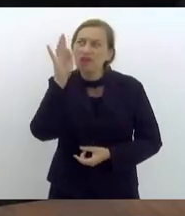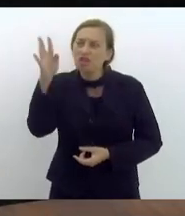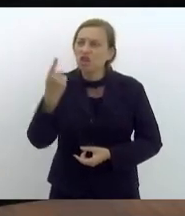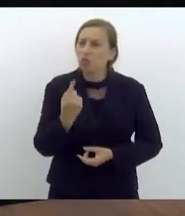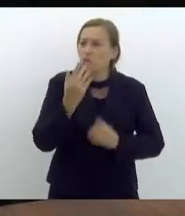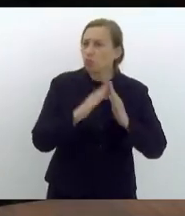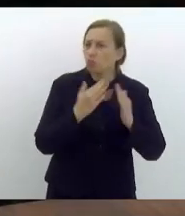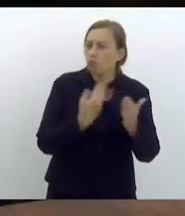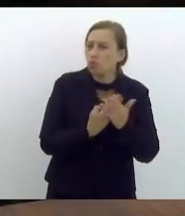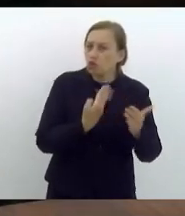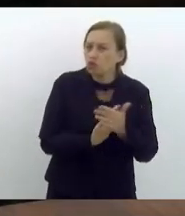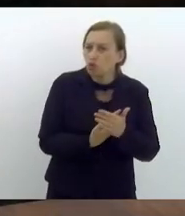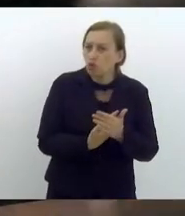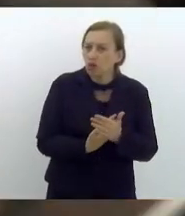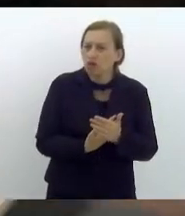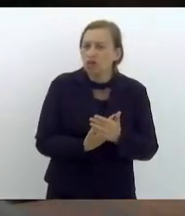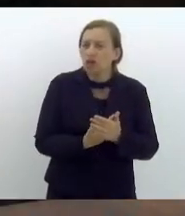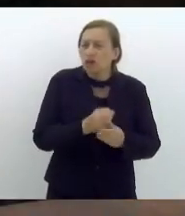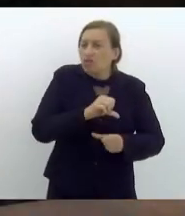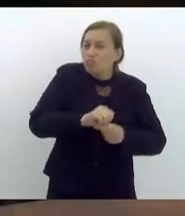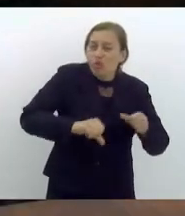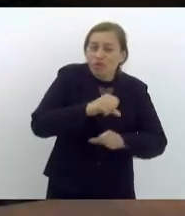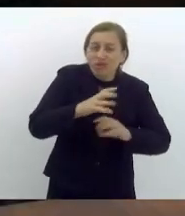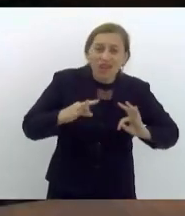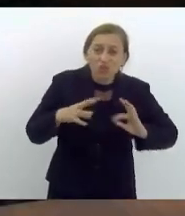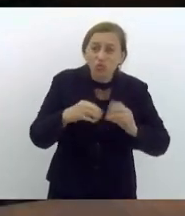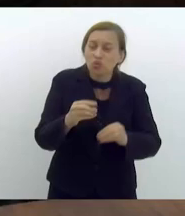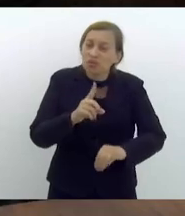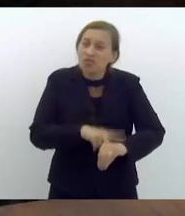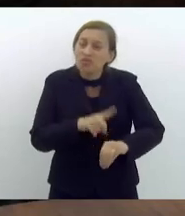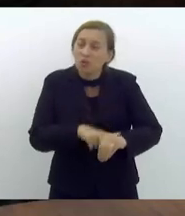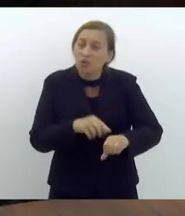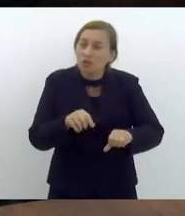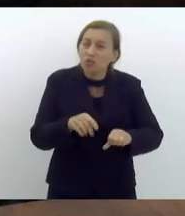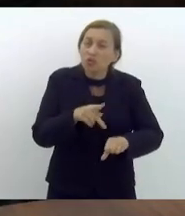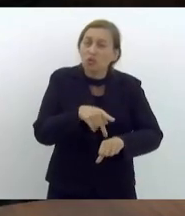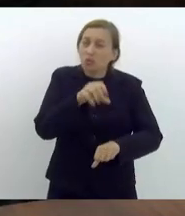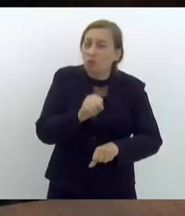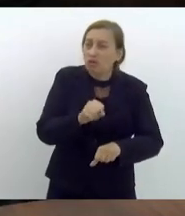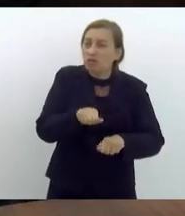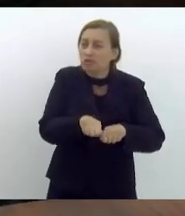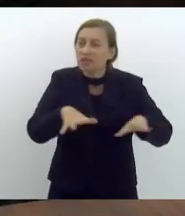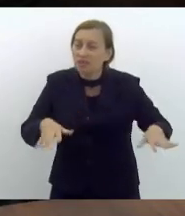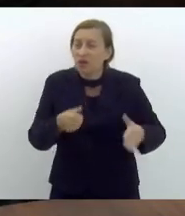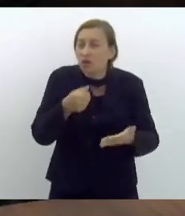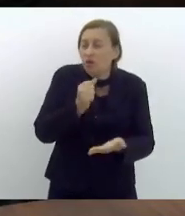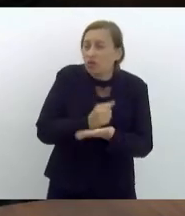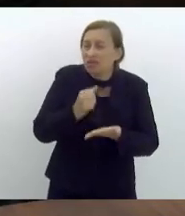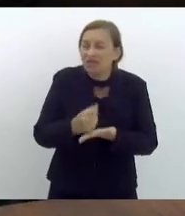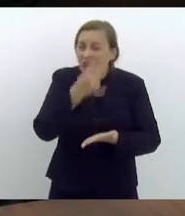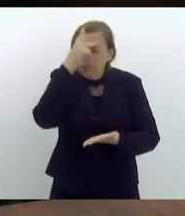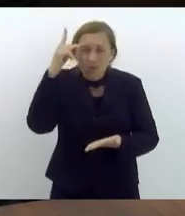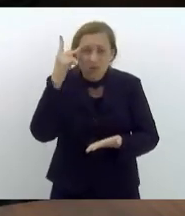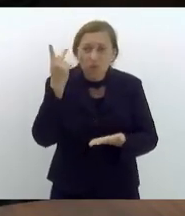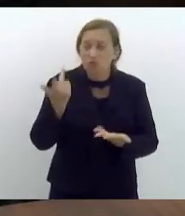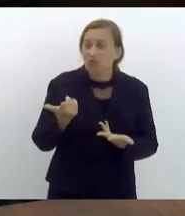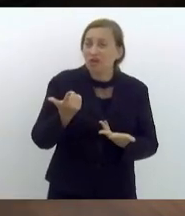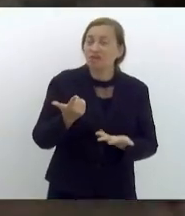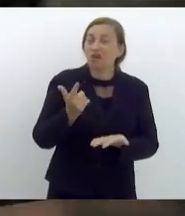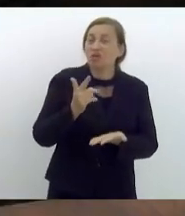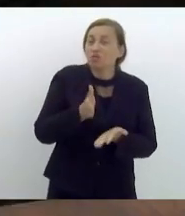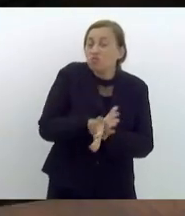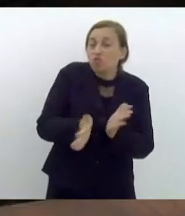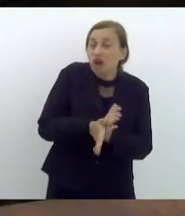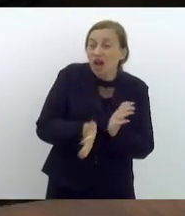uma escola vai ter que fazer toda uma redação nesse momento pode pandemia contratar mais gente o que é renda acessória vai virar um custo